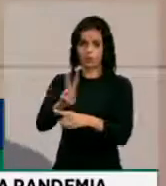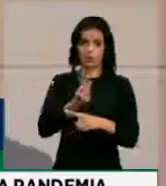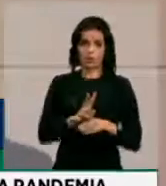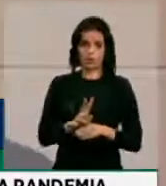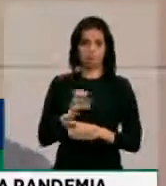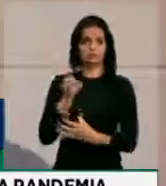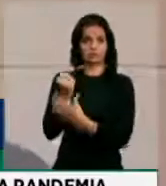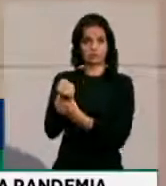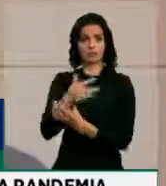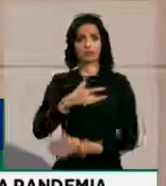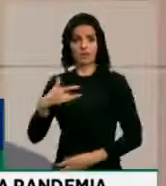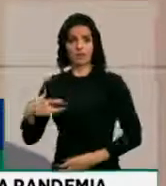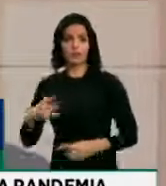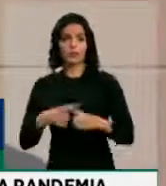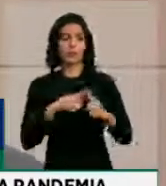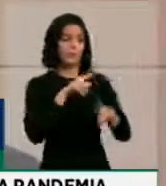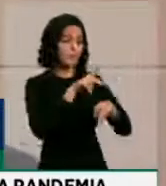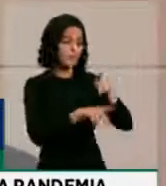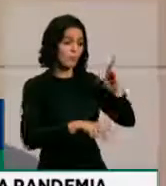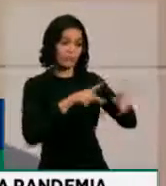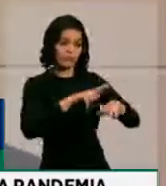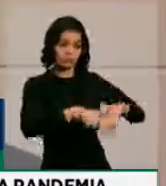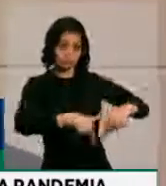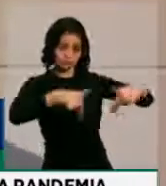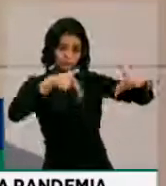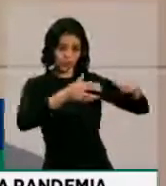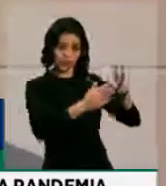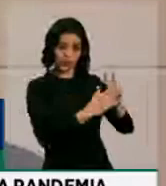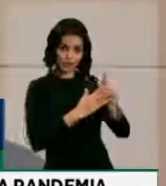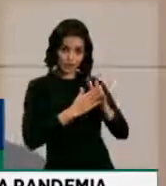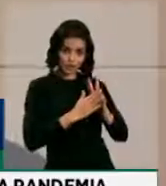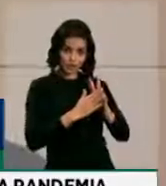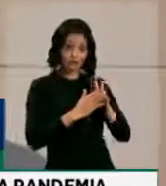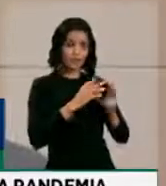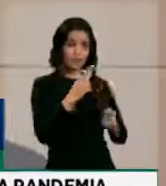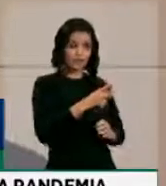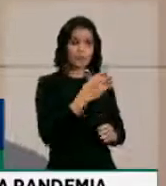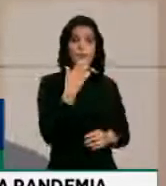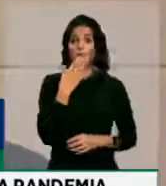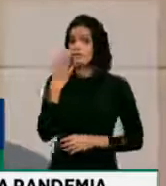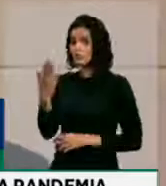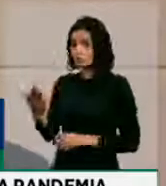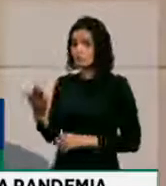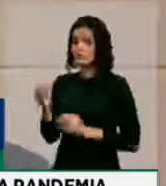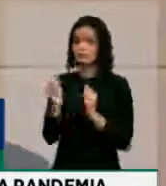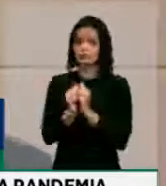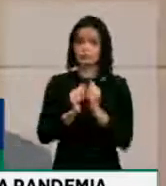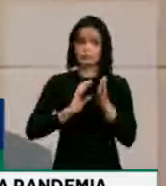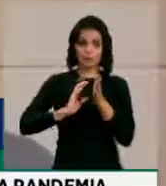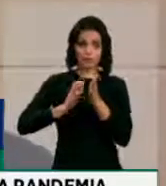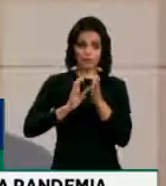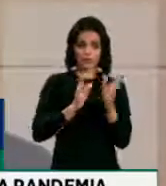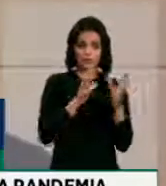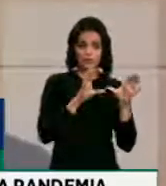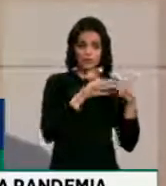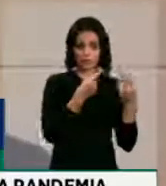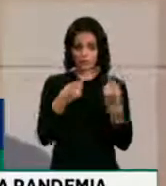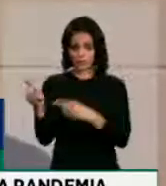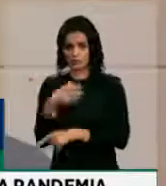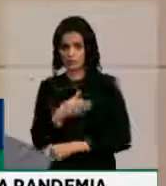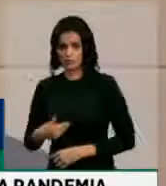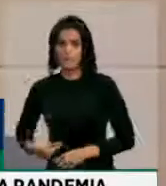pela Articulação dos Povos Indígenas do Brasil, ao lado desses partidos de oposição. São vários